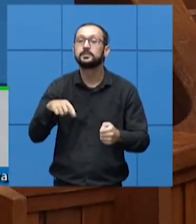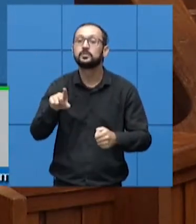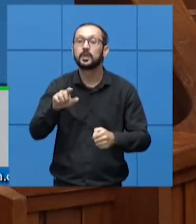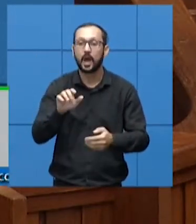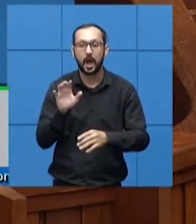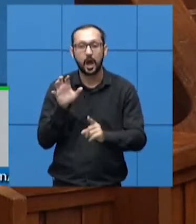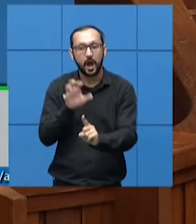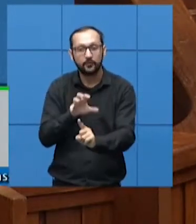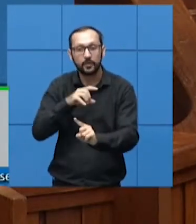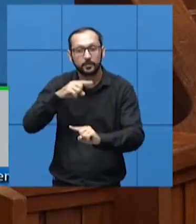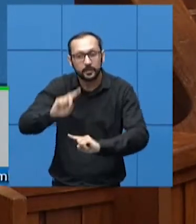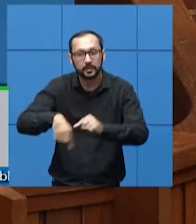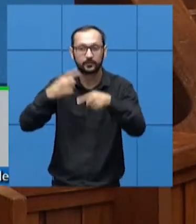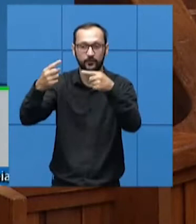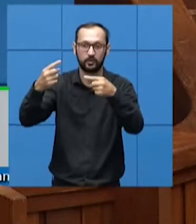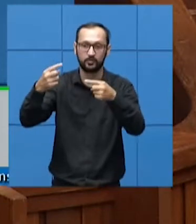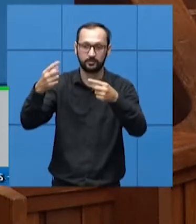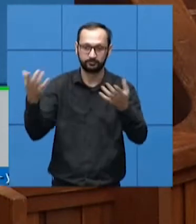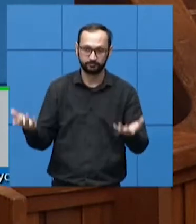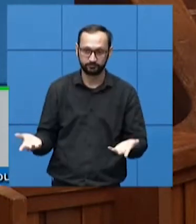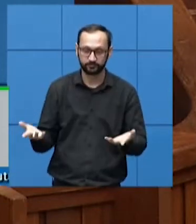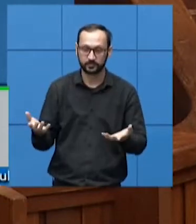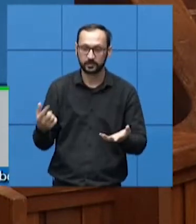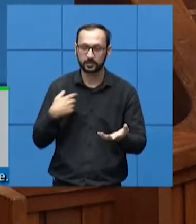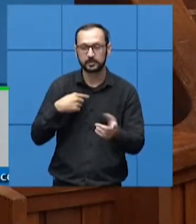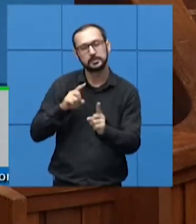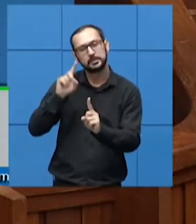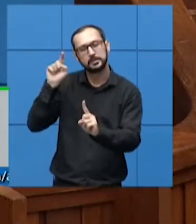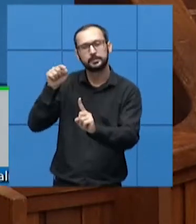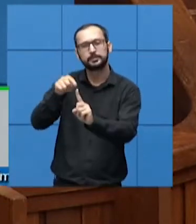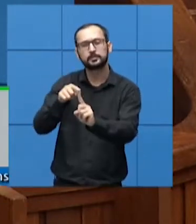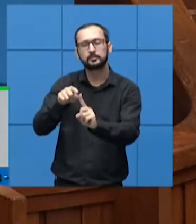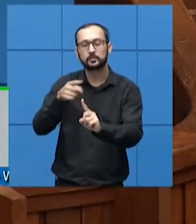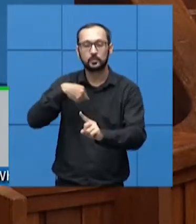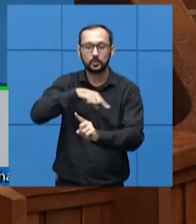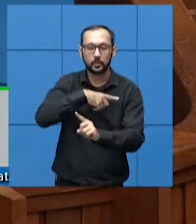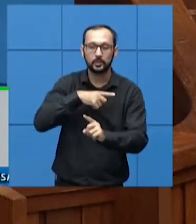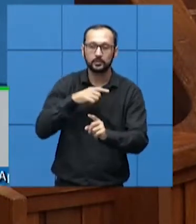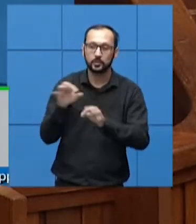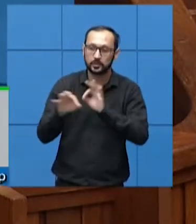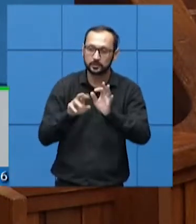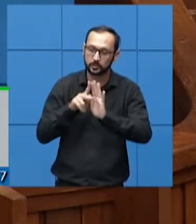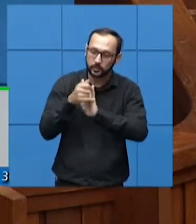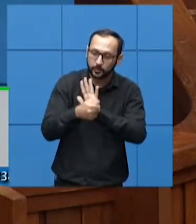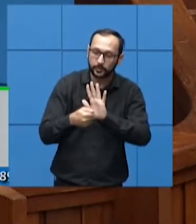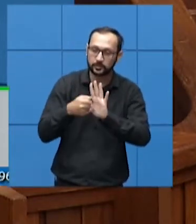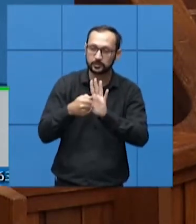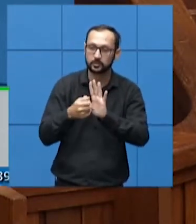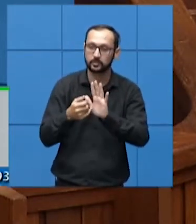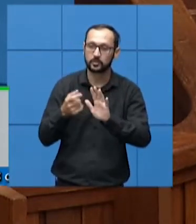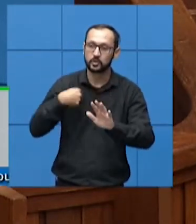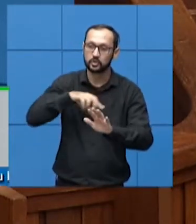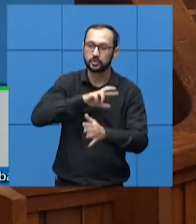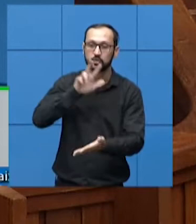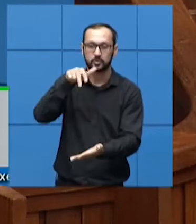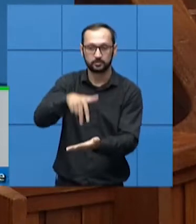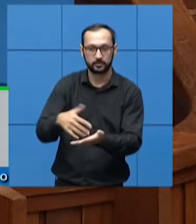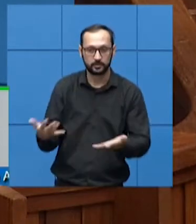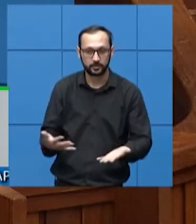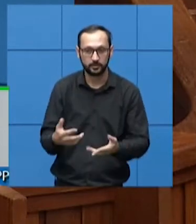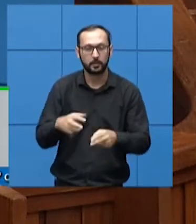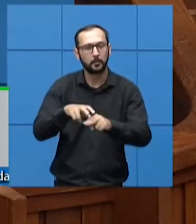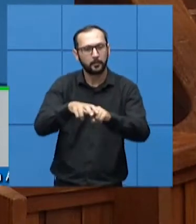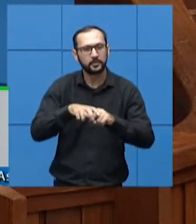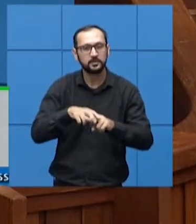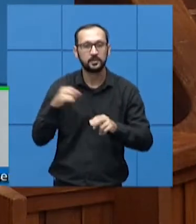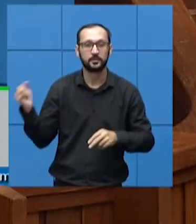vida dessas pessoas também. Nessa lógica é que nós mantemos os nossos programas e que estamos aqui. Por isso é